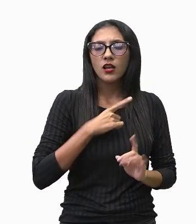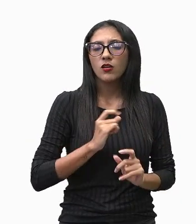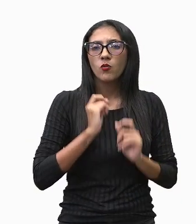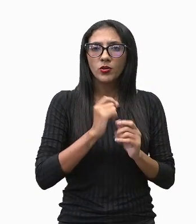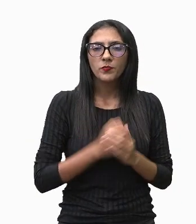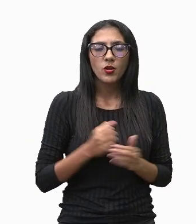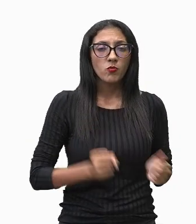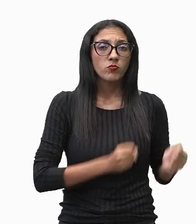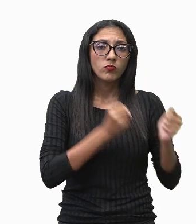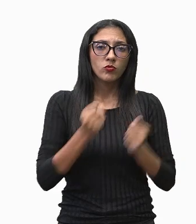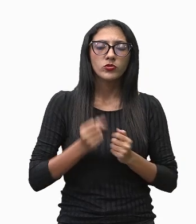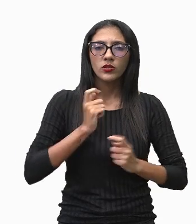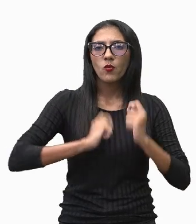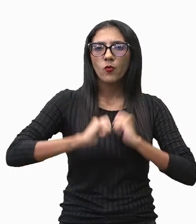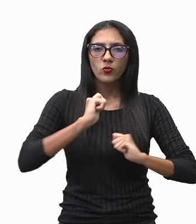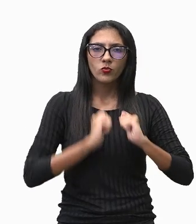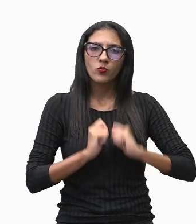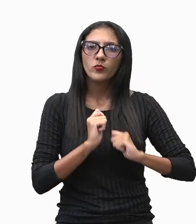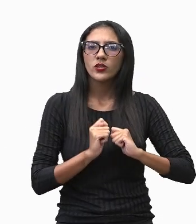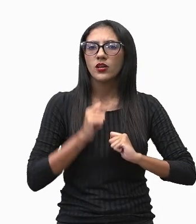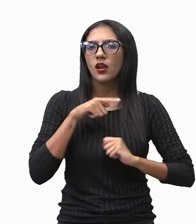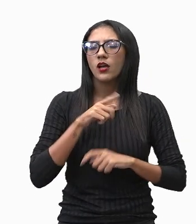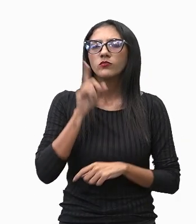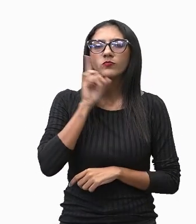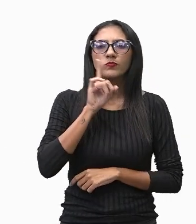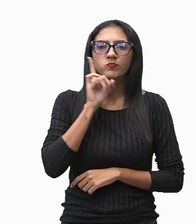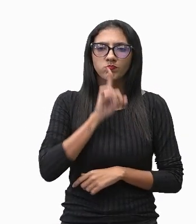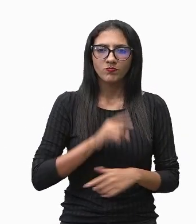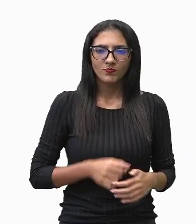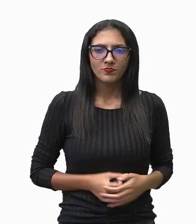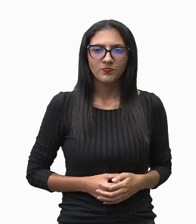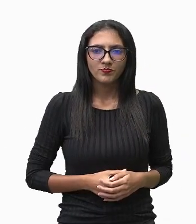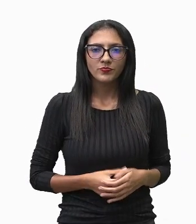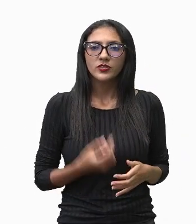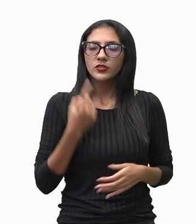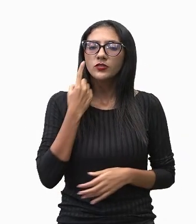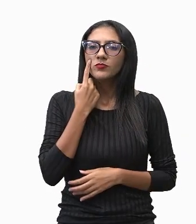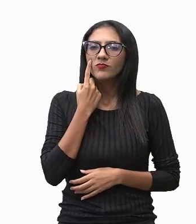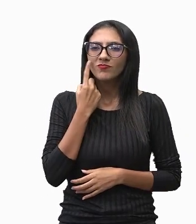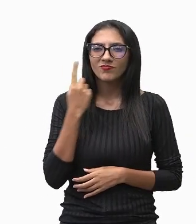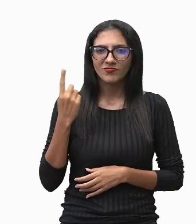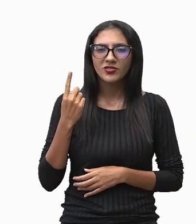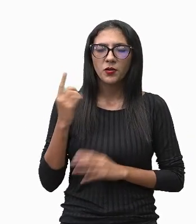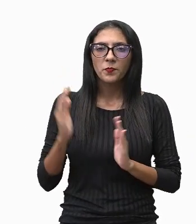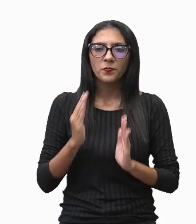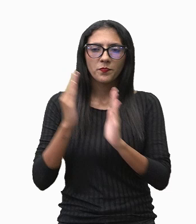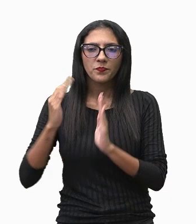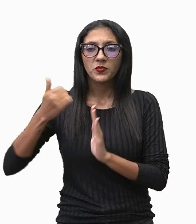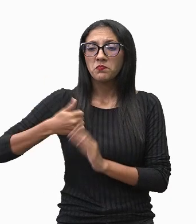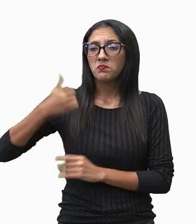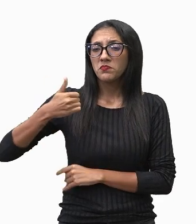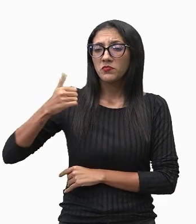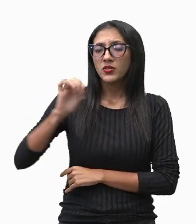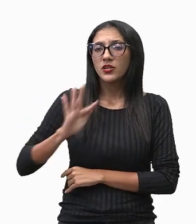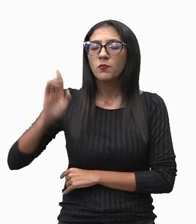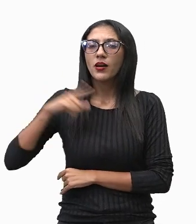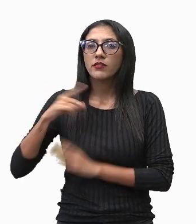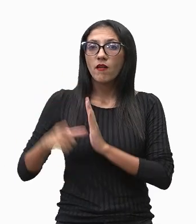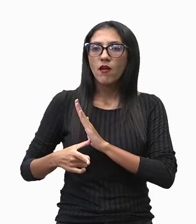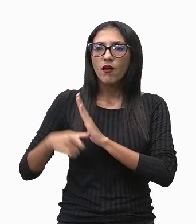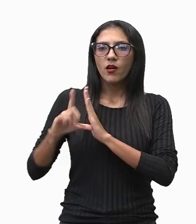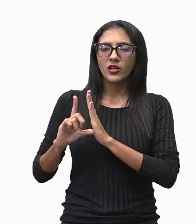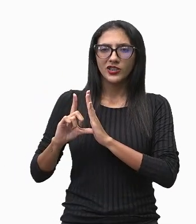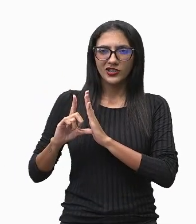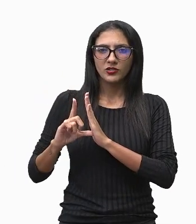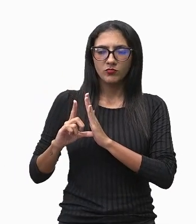dos Estados Unidos. Então, a imagem ela mostra aí as Torres Gêmeas antes do atentado de 11